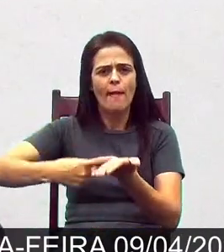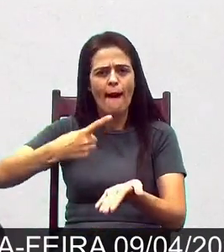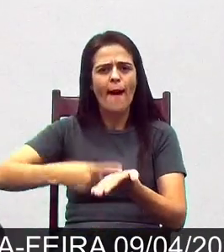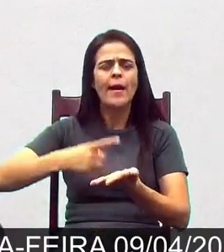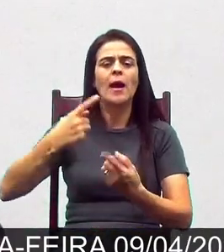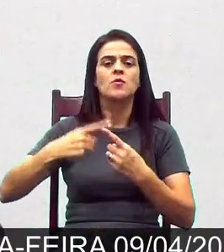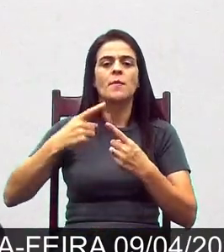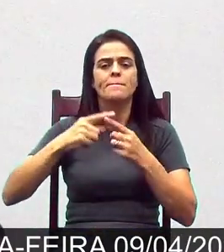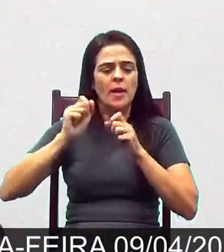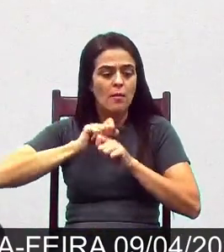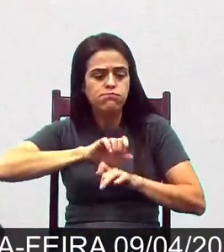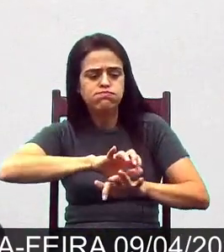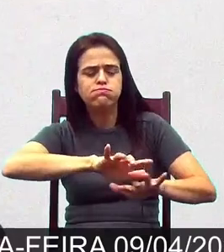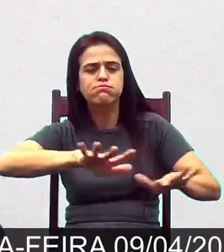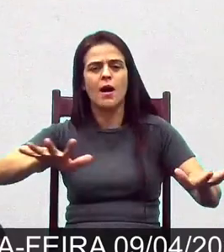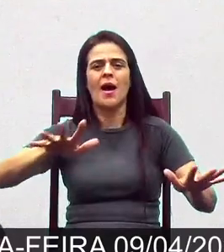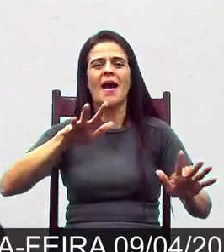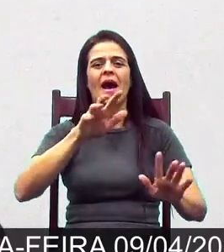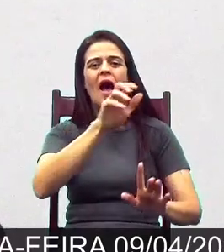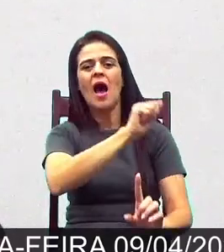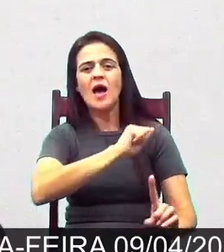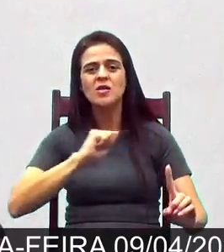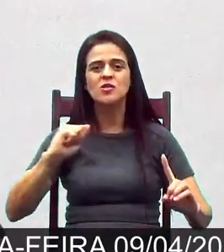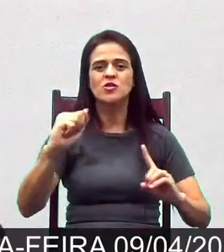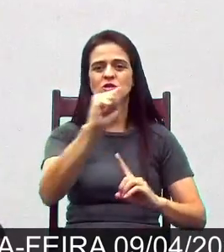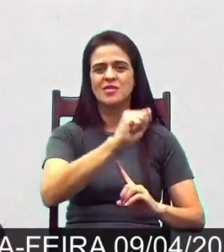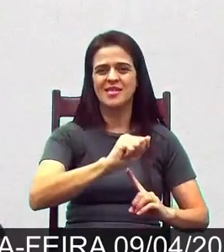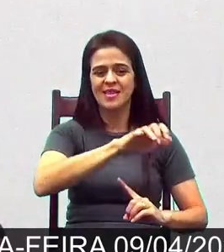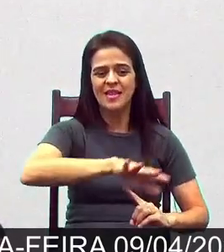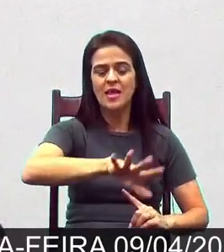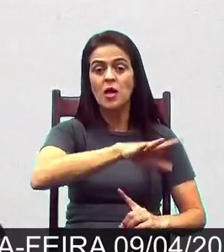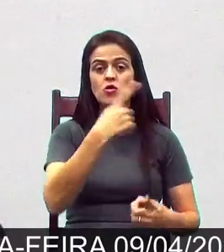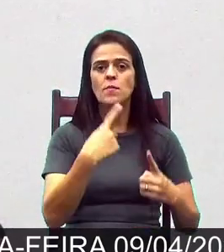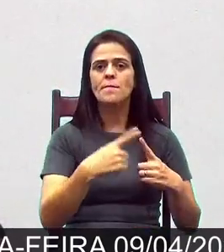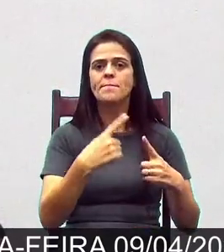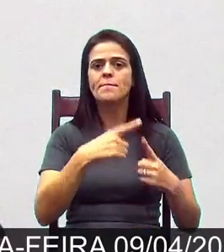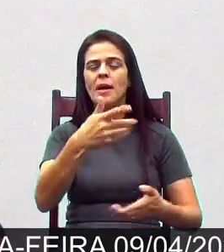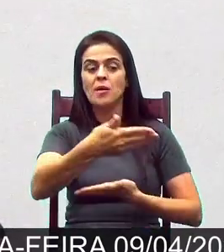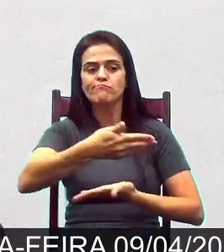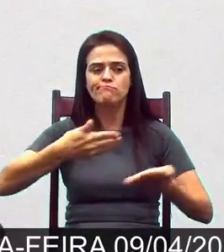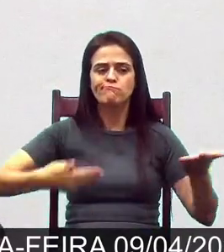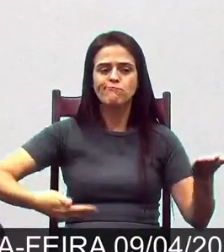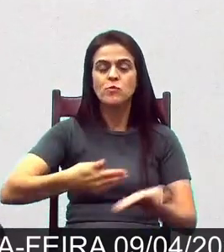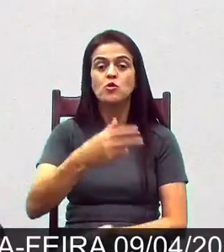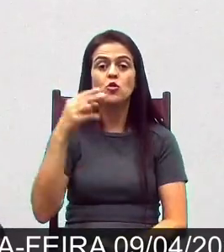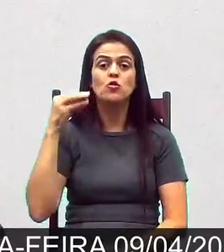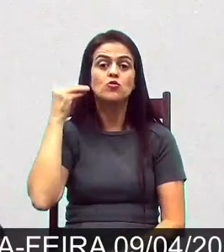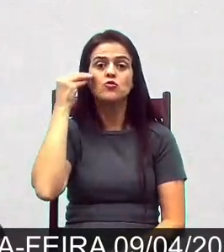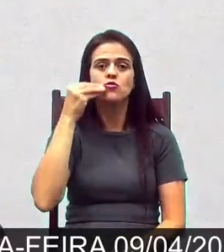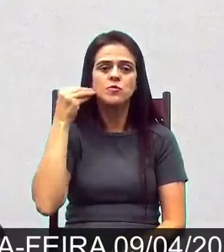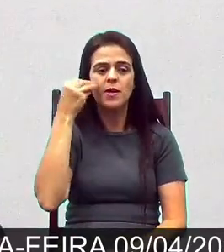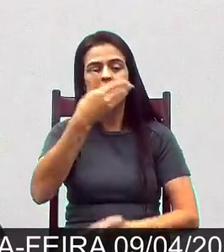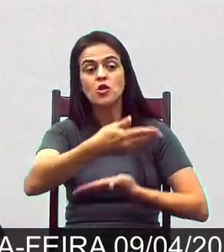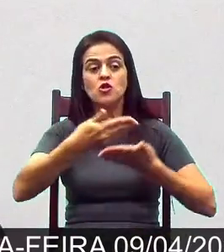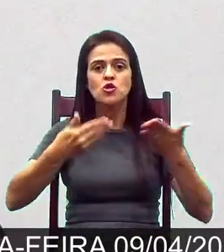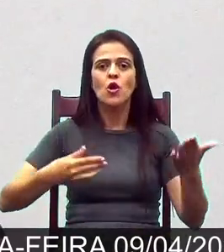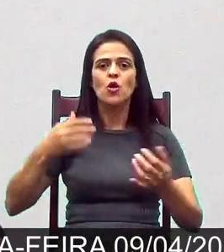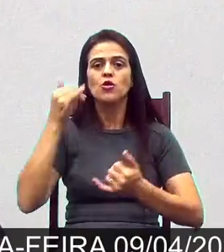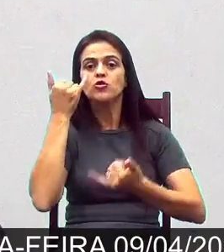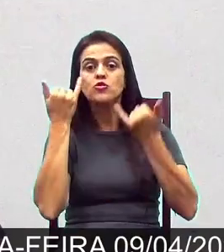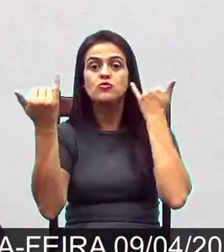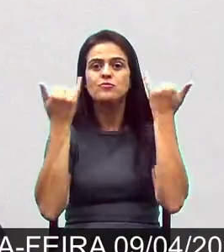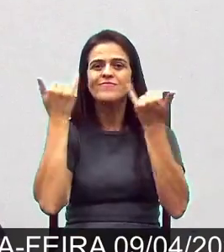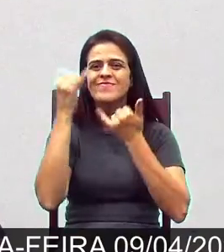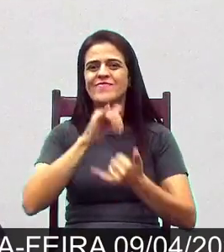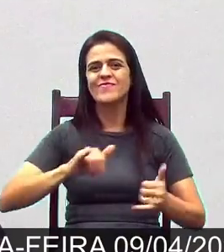para sensibilizar a sociedade sobre essa situação, promovendo a troca de informações e a reflexão sobre as diversas